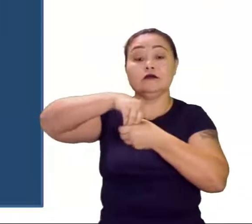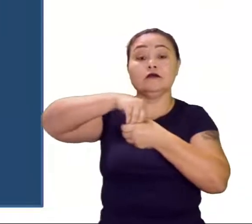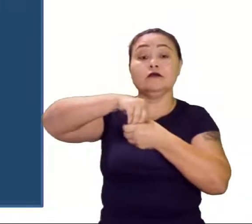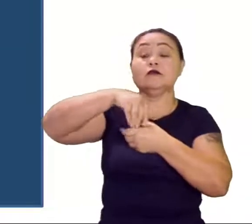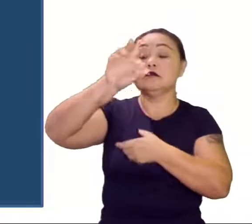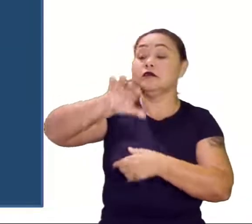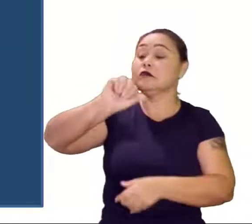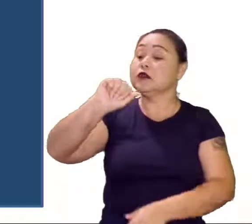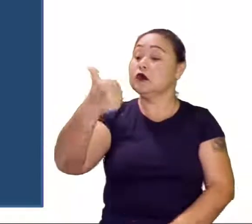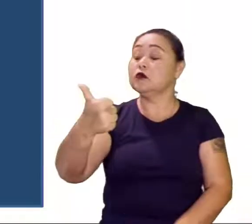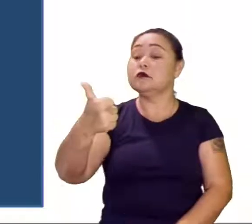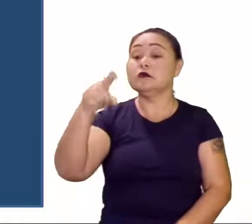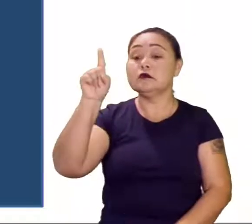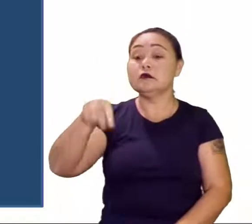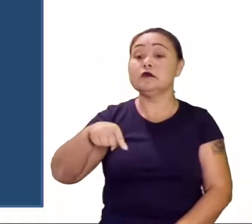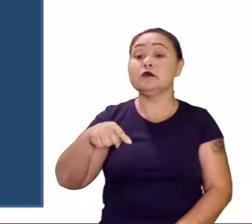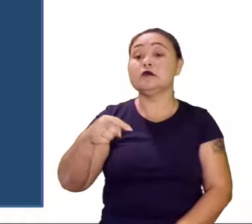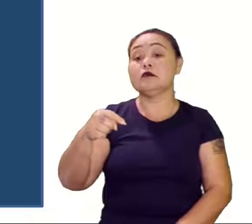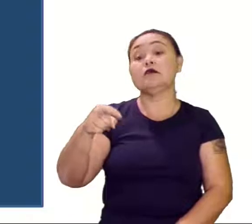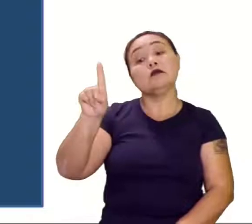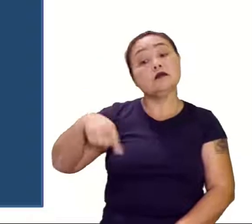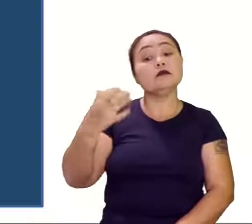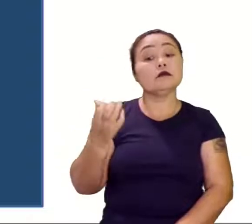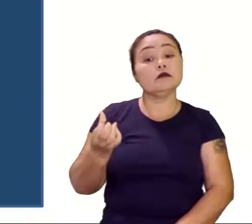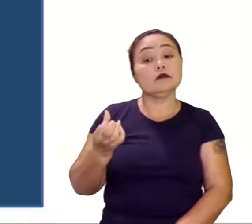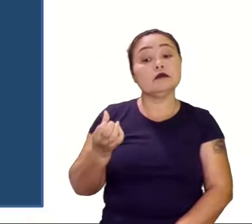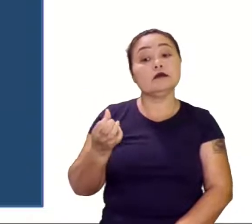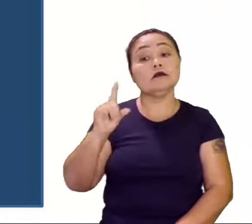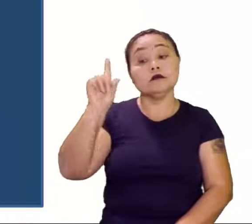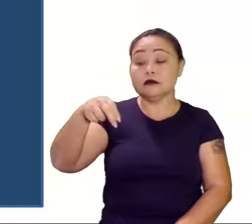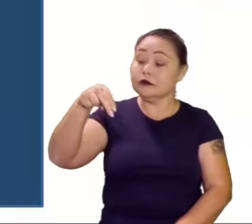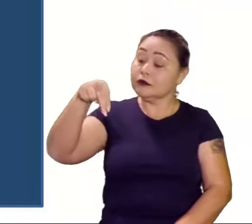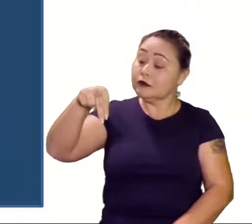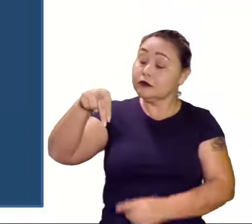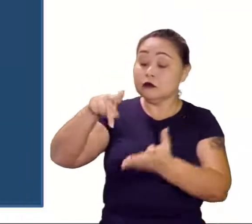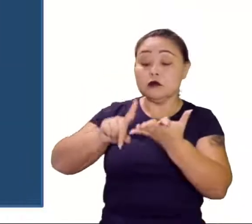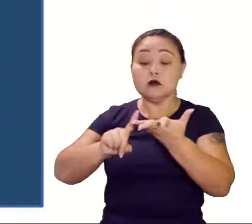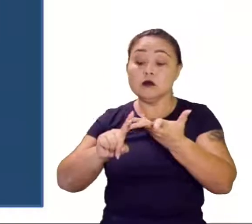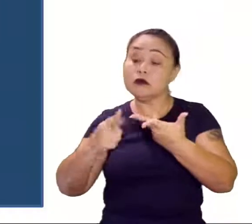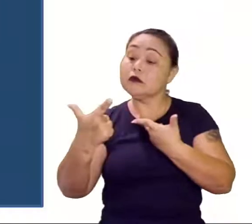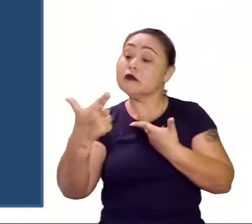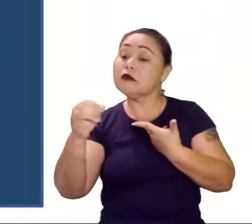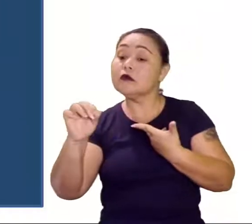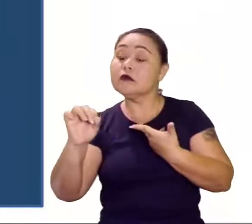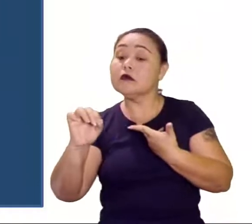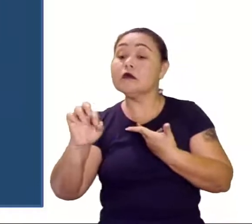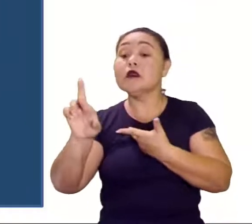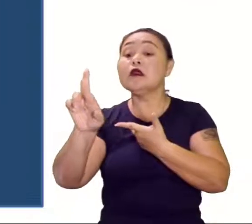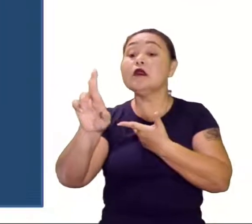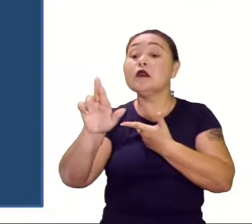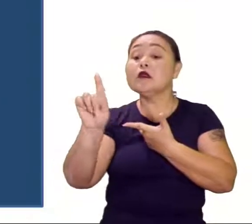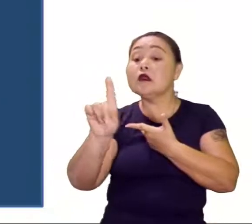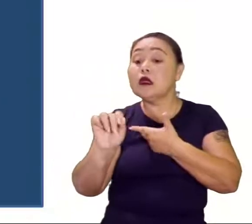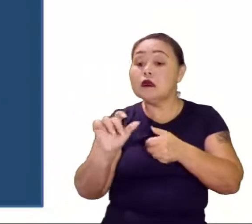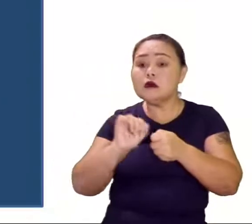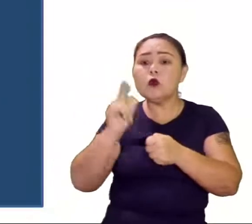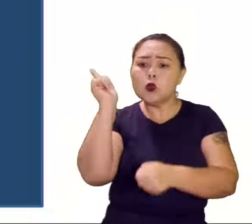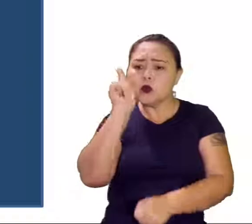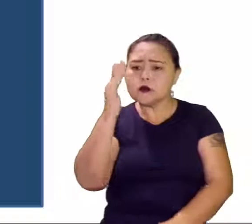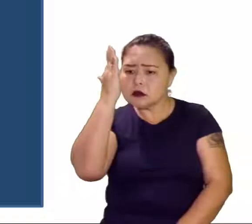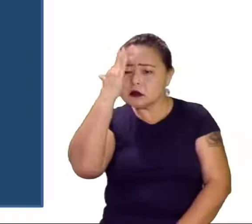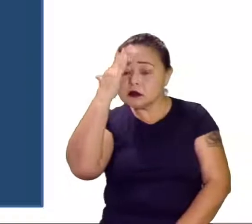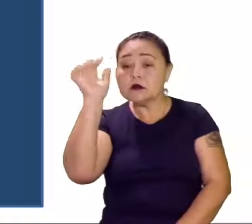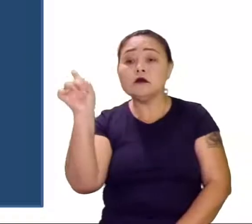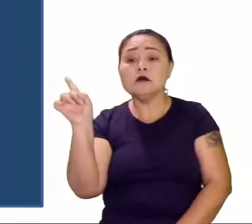o A1? O A1 é o 6. Quem é o N? O N é 20. E a razão? Eu consigo saber também a razão?